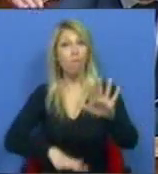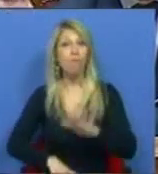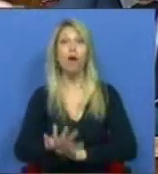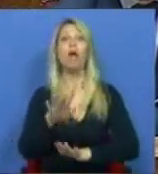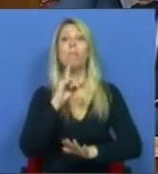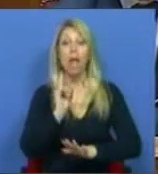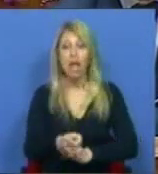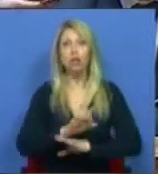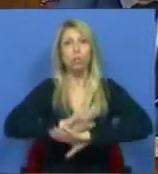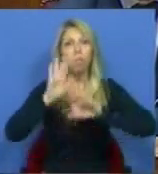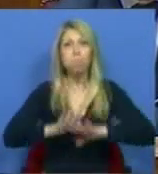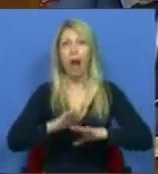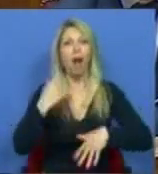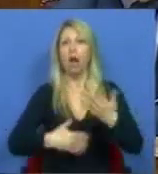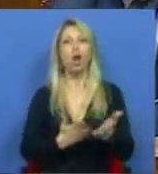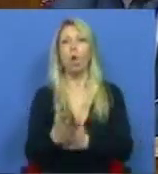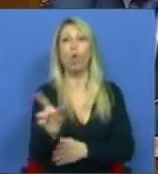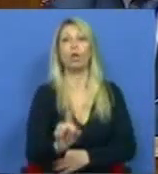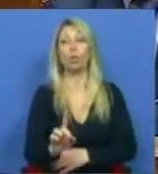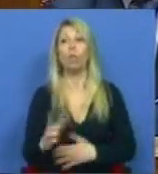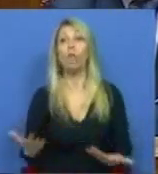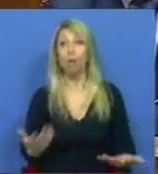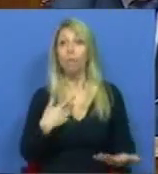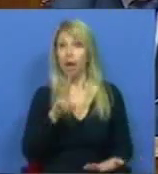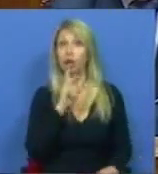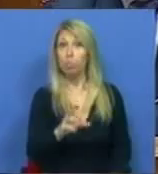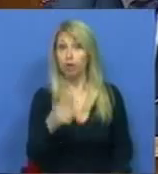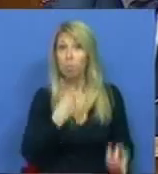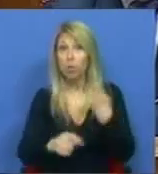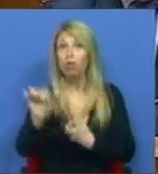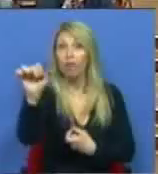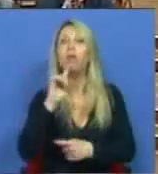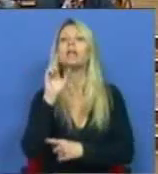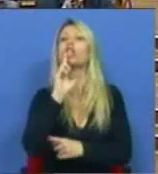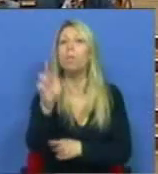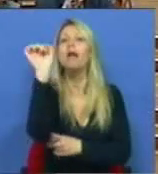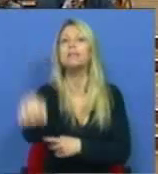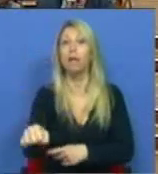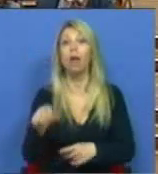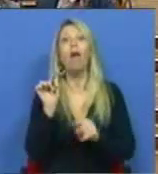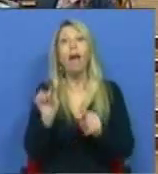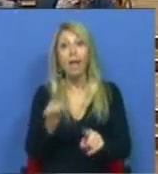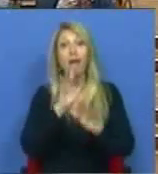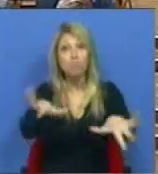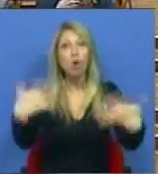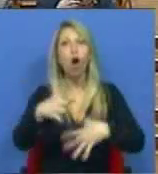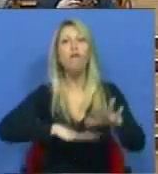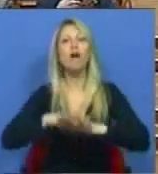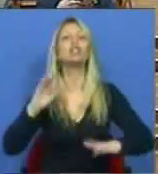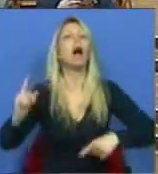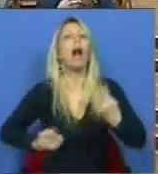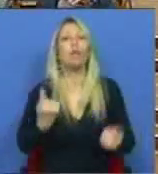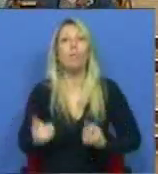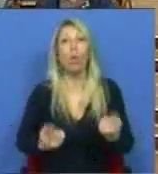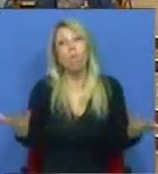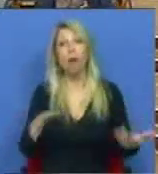não continue. Portanto, a resposta à sua pergunta é sim. Sim. E aí podemos fazer alguma coisa. Mas o senhor deputado,